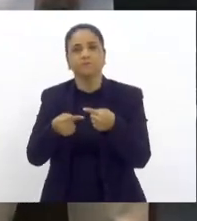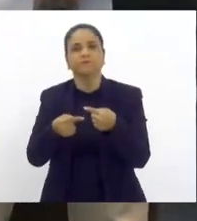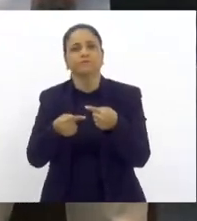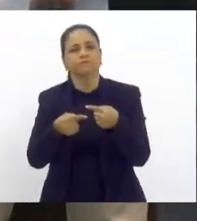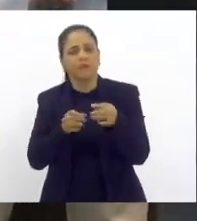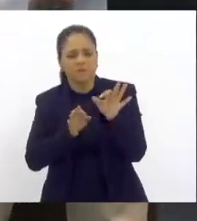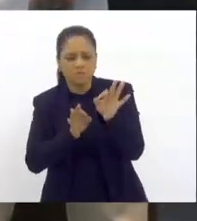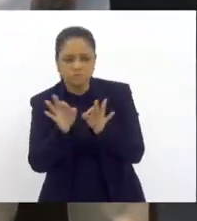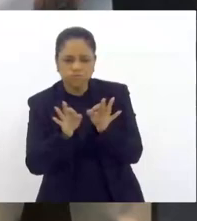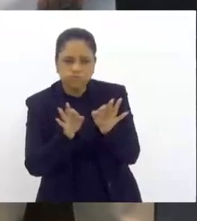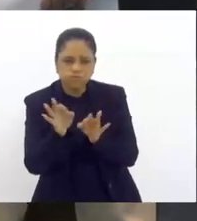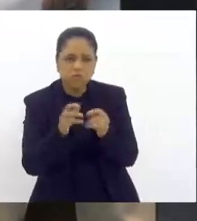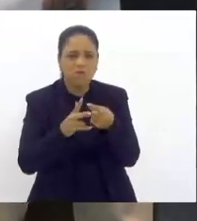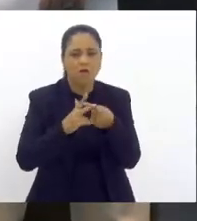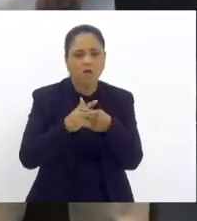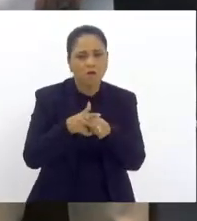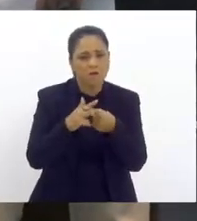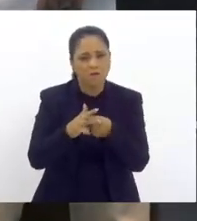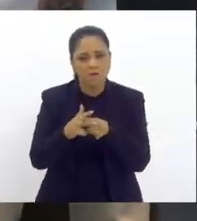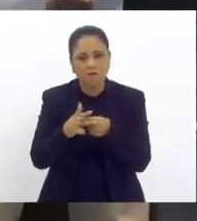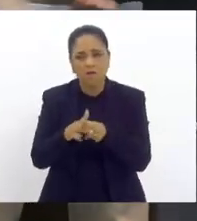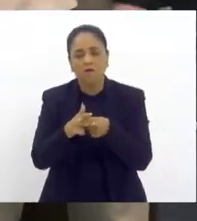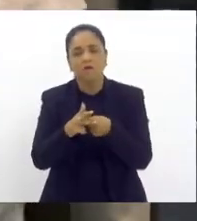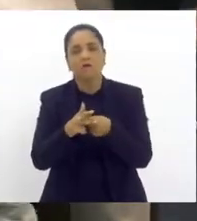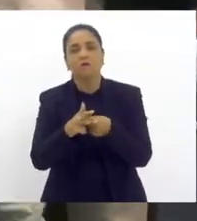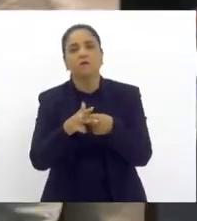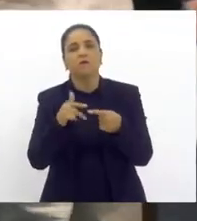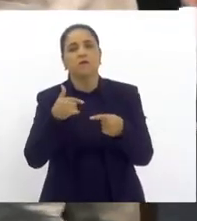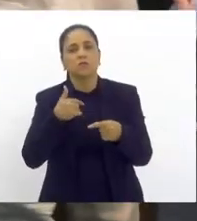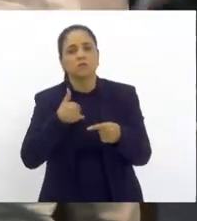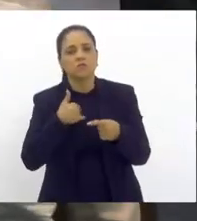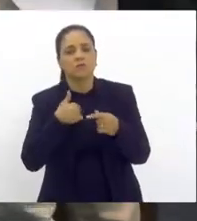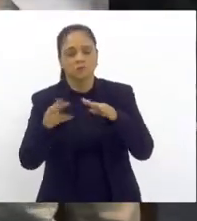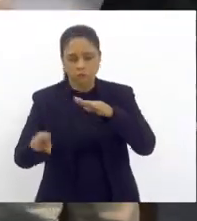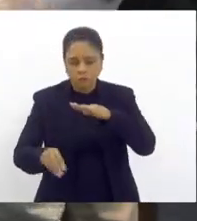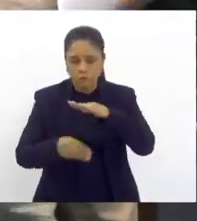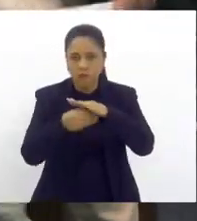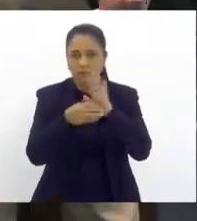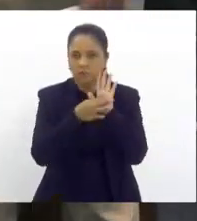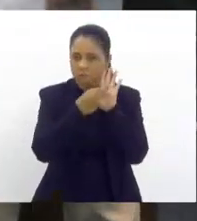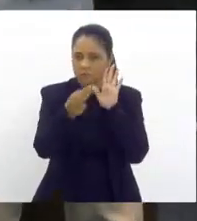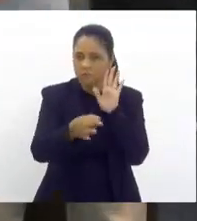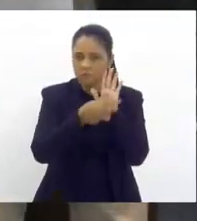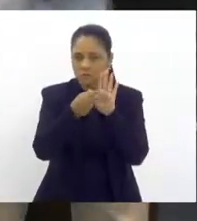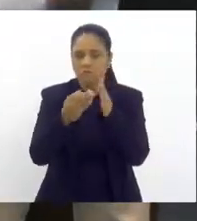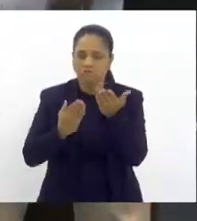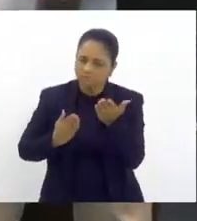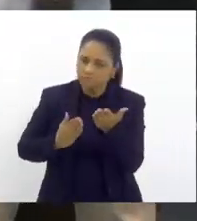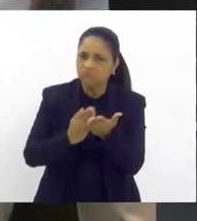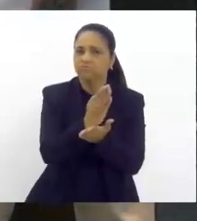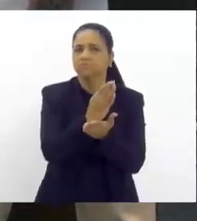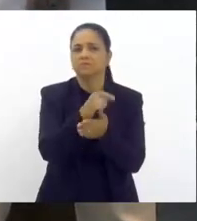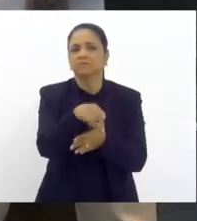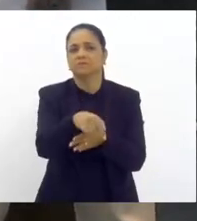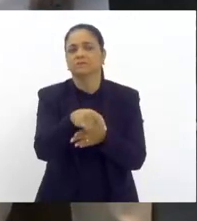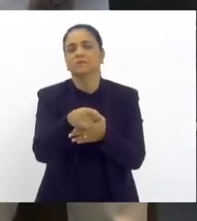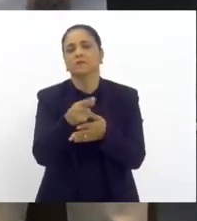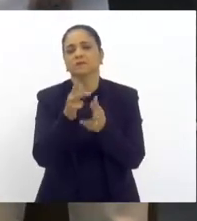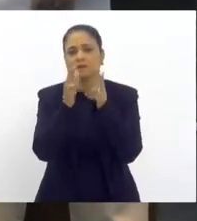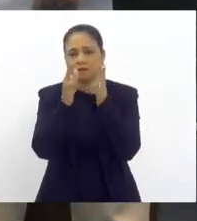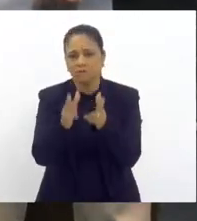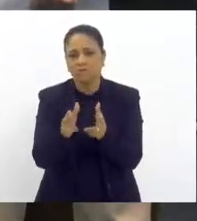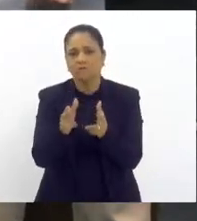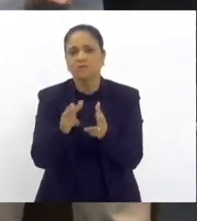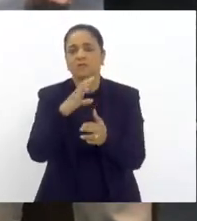algumas coisas ali, mas o nosso parecer é favorável de acordo com o parecer